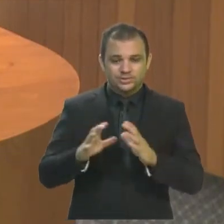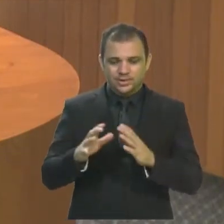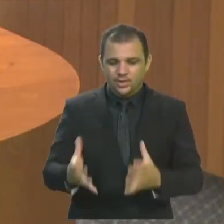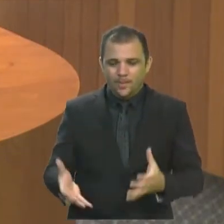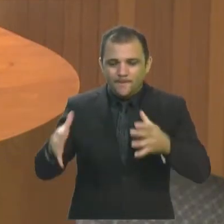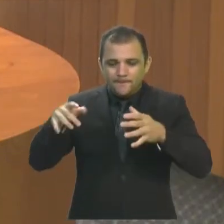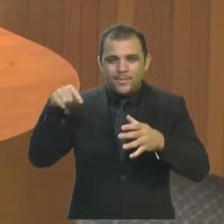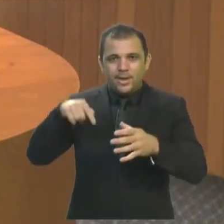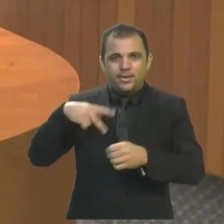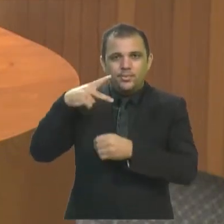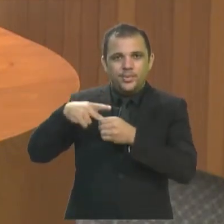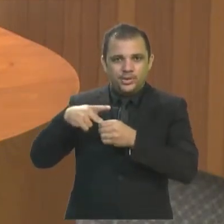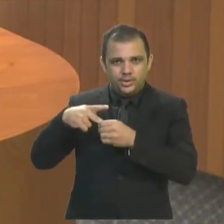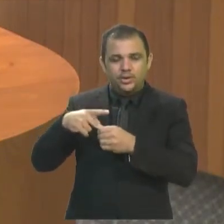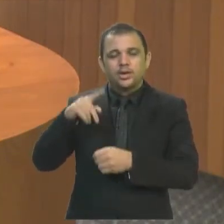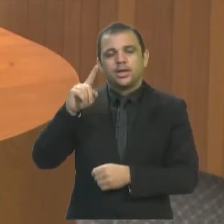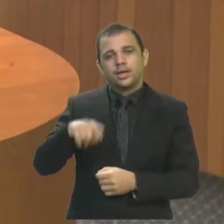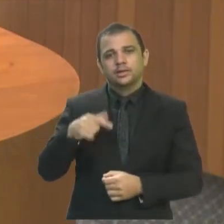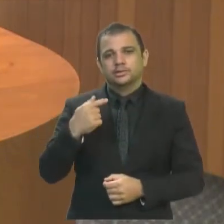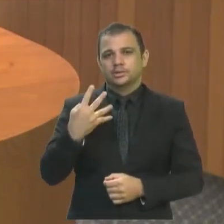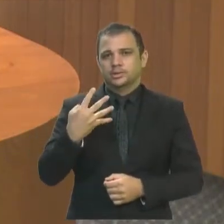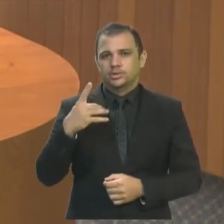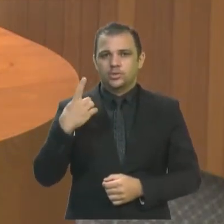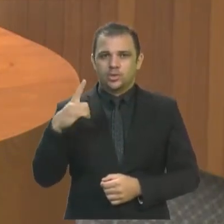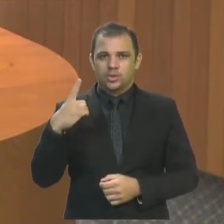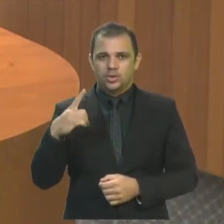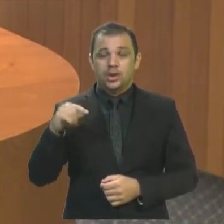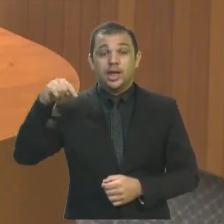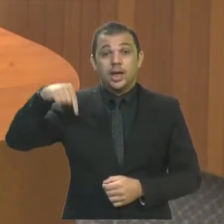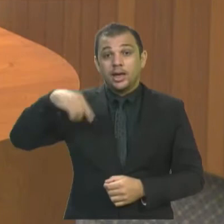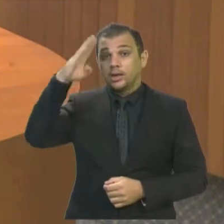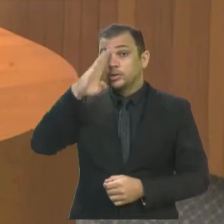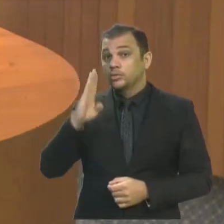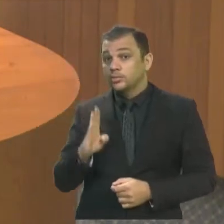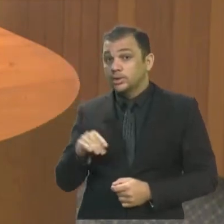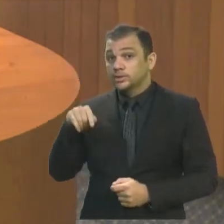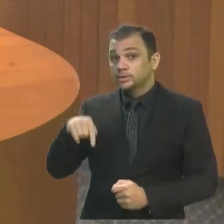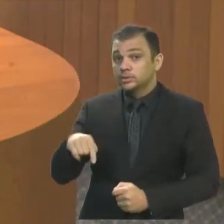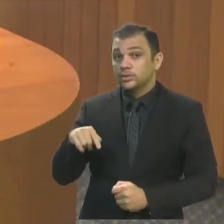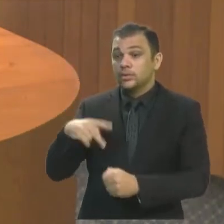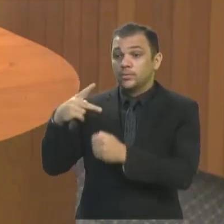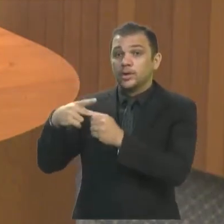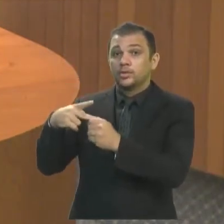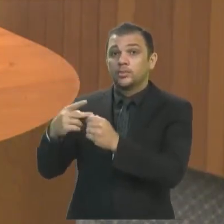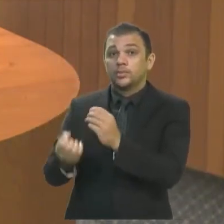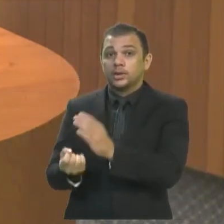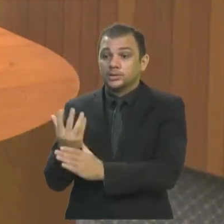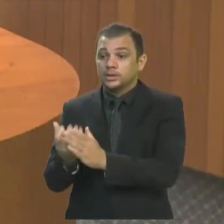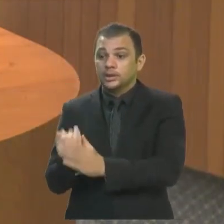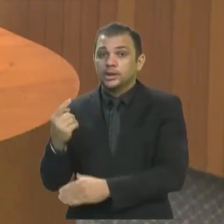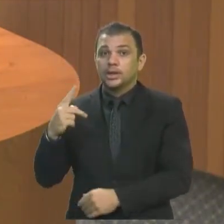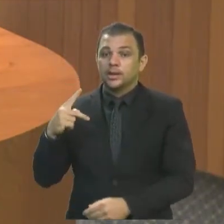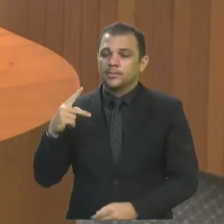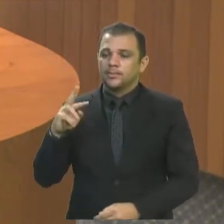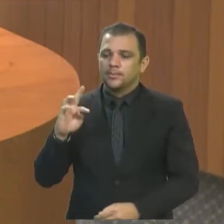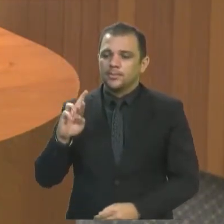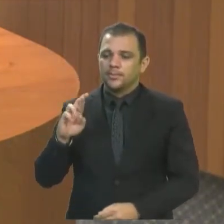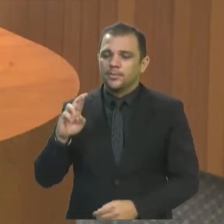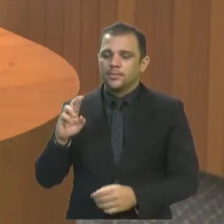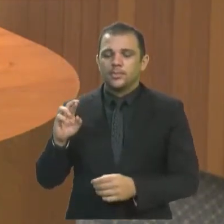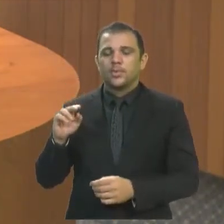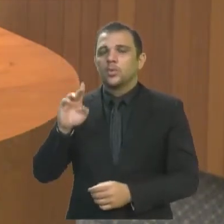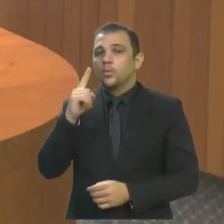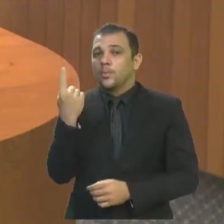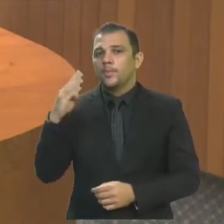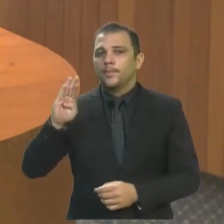ela produz aqui no Brasil a 34. E veja só, US$40 de lucro. A Petrobras,